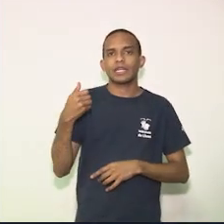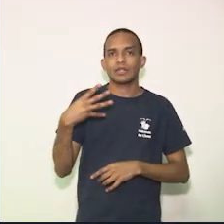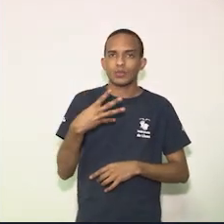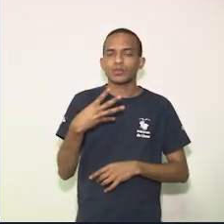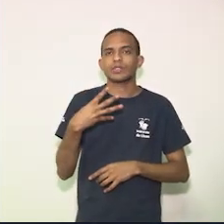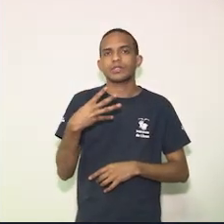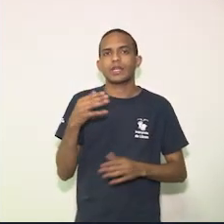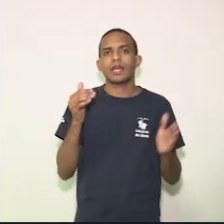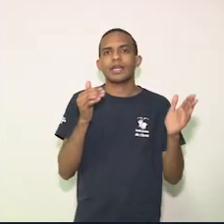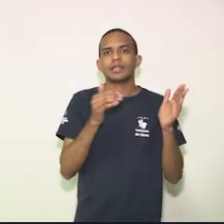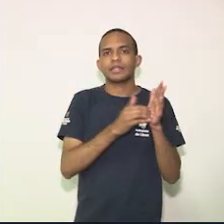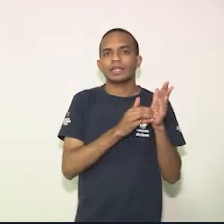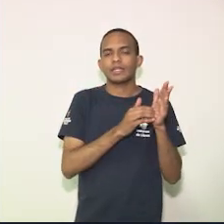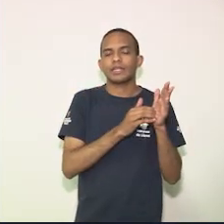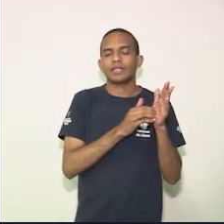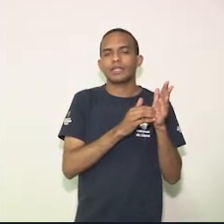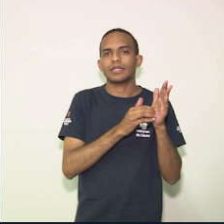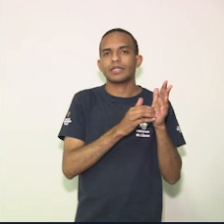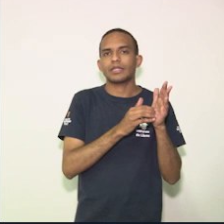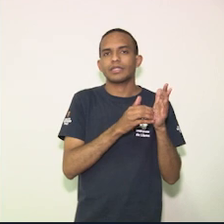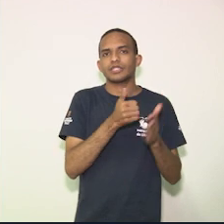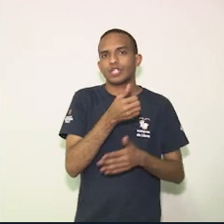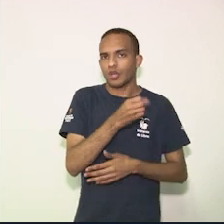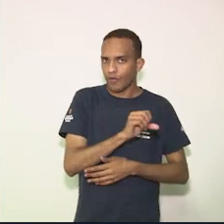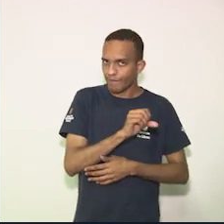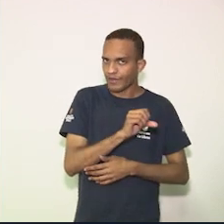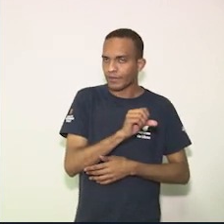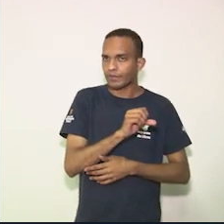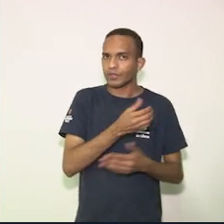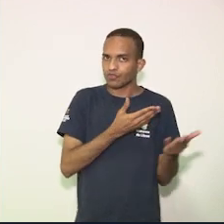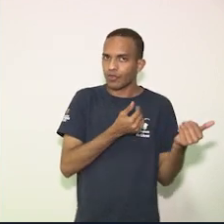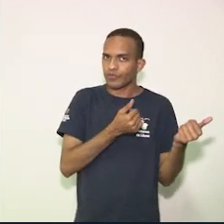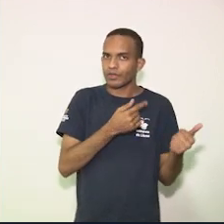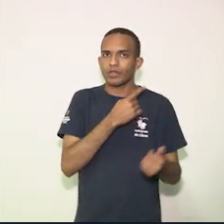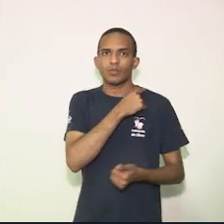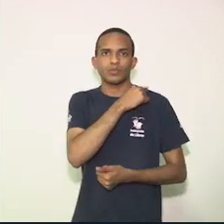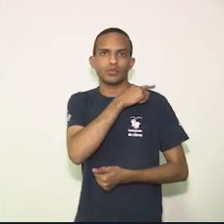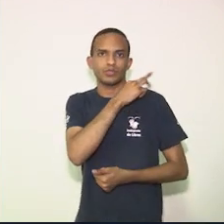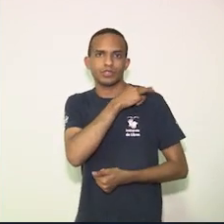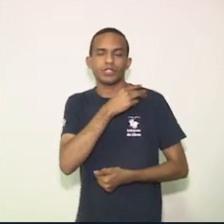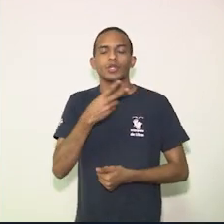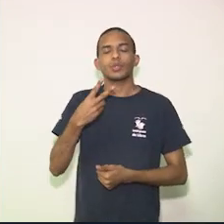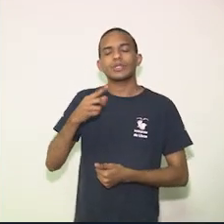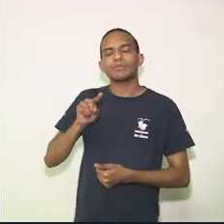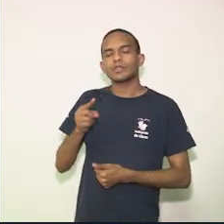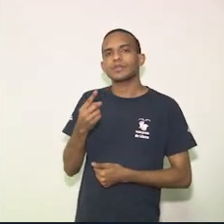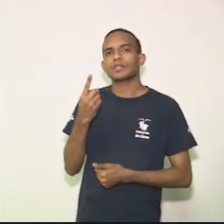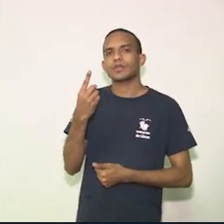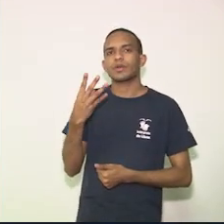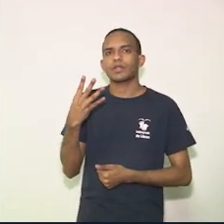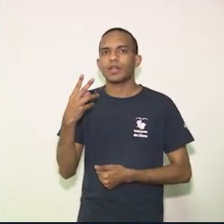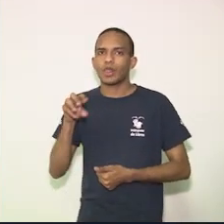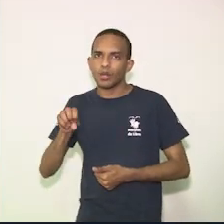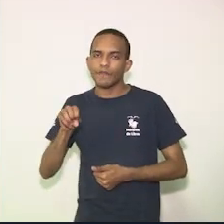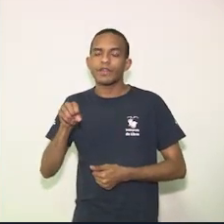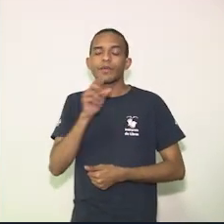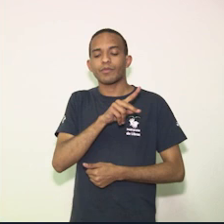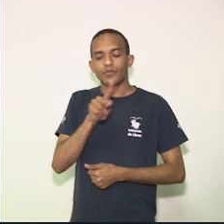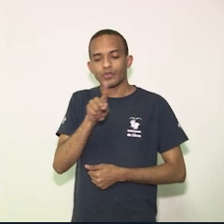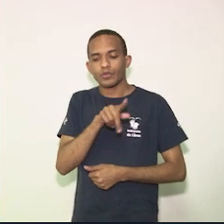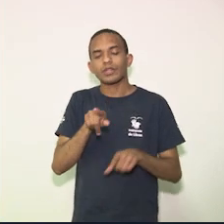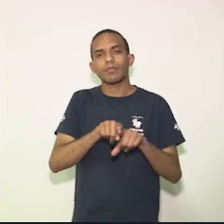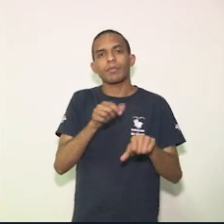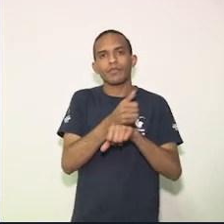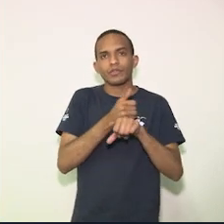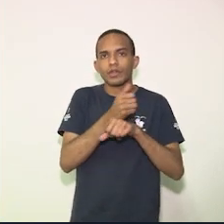19 adolescentes de 14 a 19 anos, do ensino médio, 2.849, e professores e profissionais